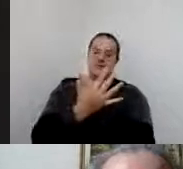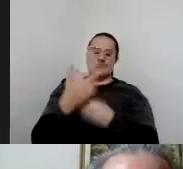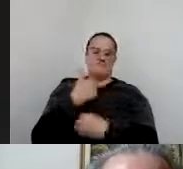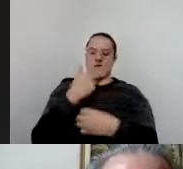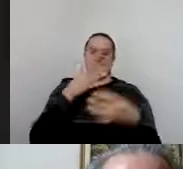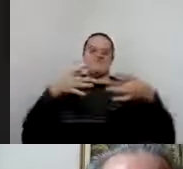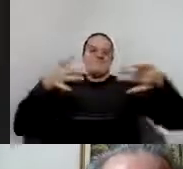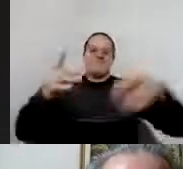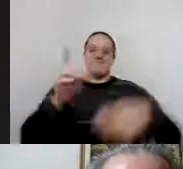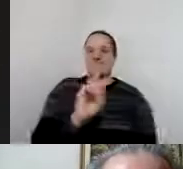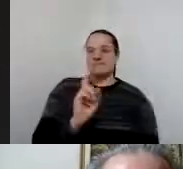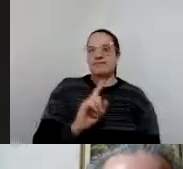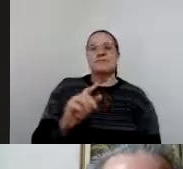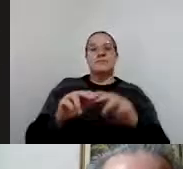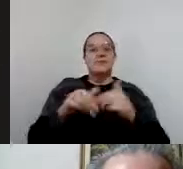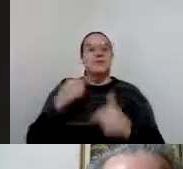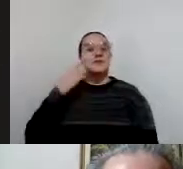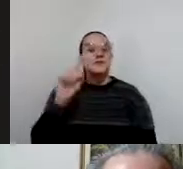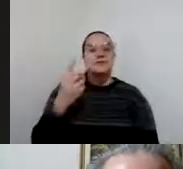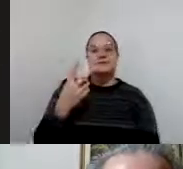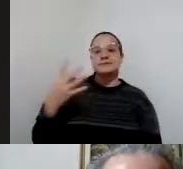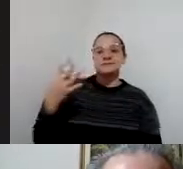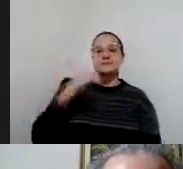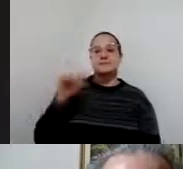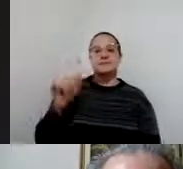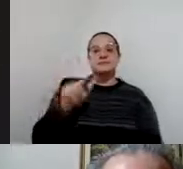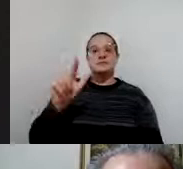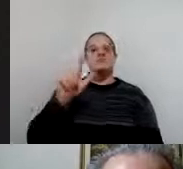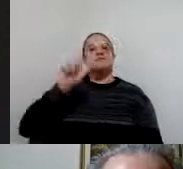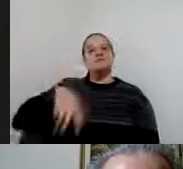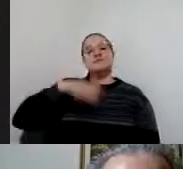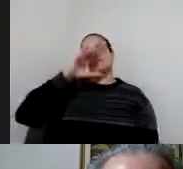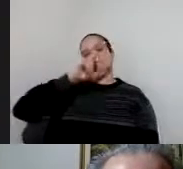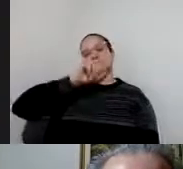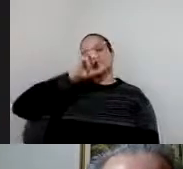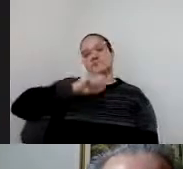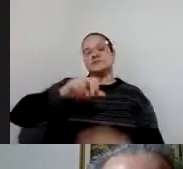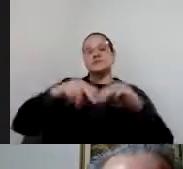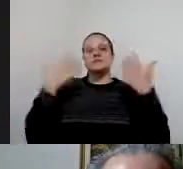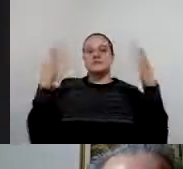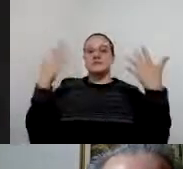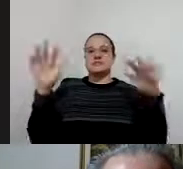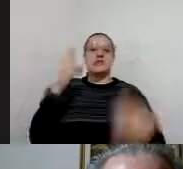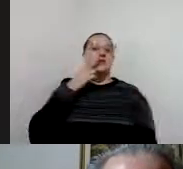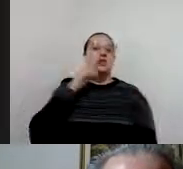dia 24 de julho cairá num sábado, então nós optamos por fazer a celebração em 2 dias, dias 23 e 24.